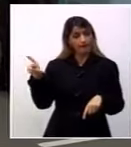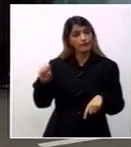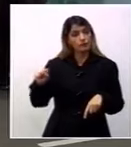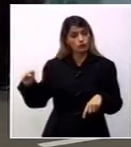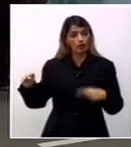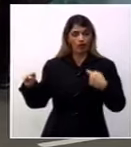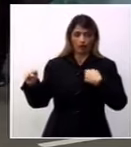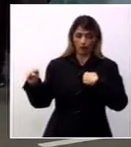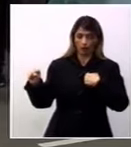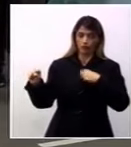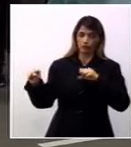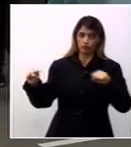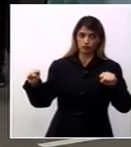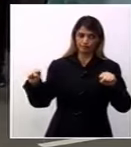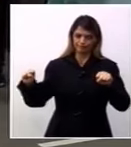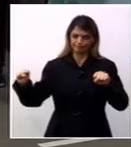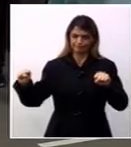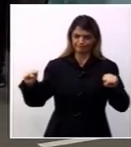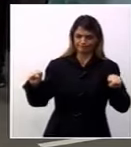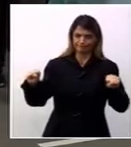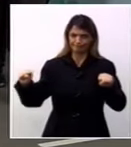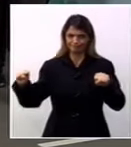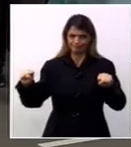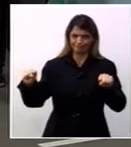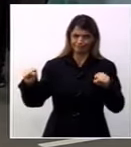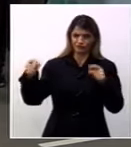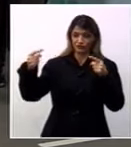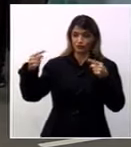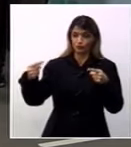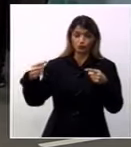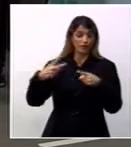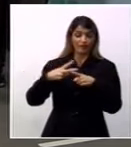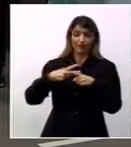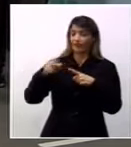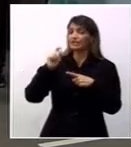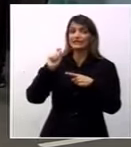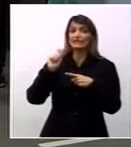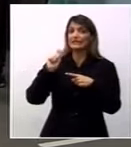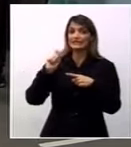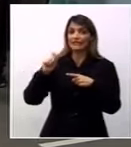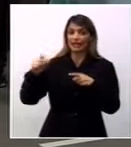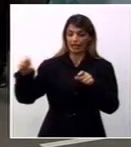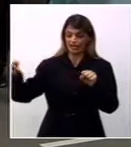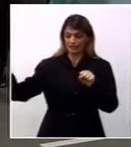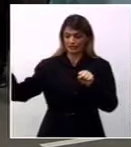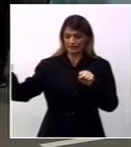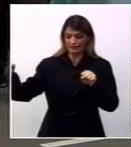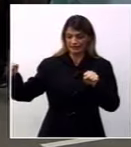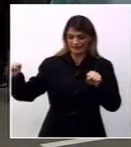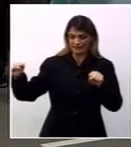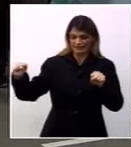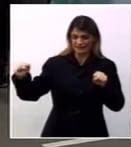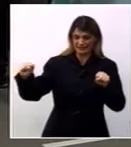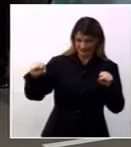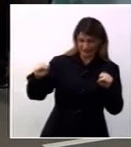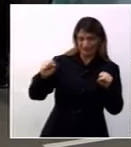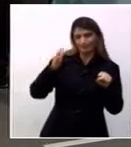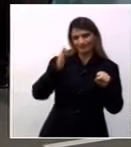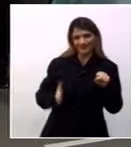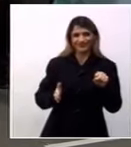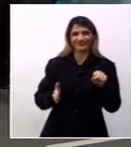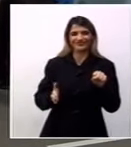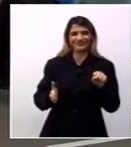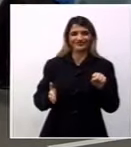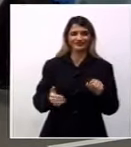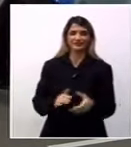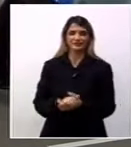uma disputa entre um e outro. Então, vence quem chegar no ponto central primeiro, ok? Então, vamos lá, vamos começar? Vamos,